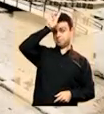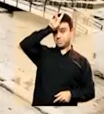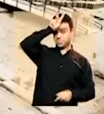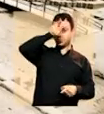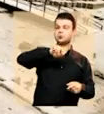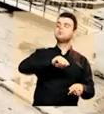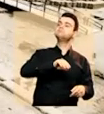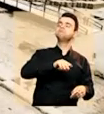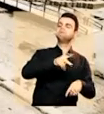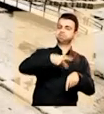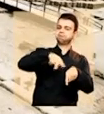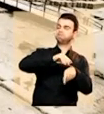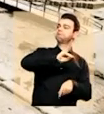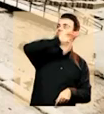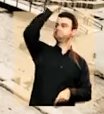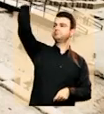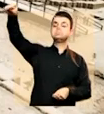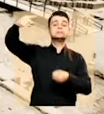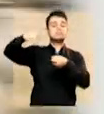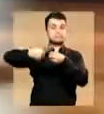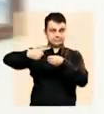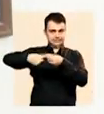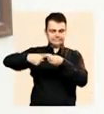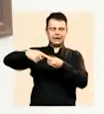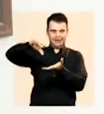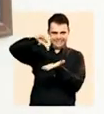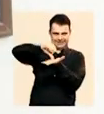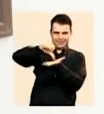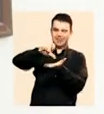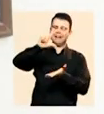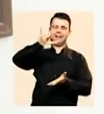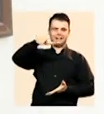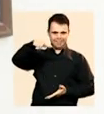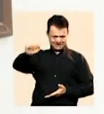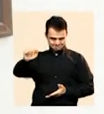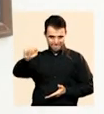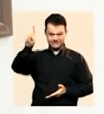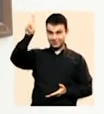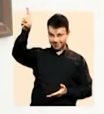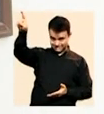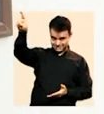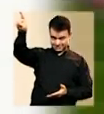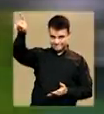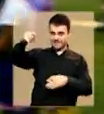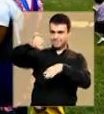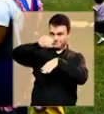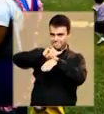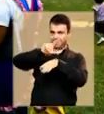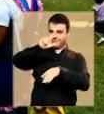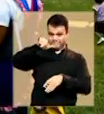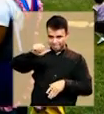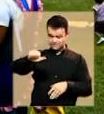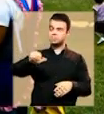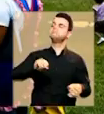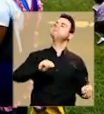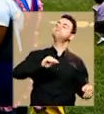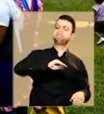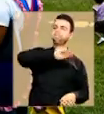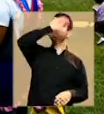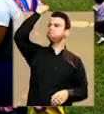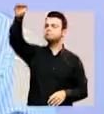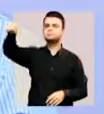né, onde eu trabalhei em uma ONG, lá na cidade de Lima, onde havia crianças